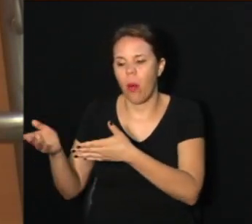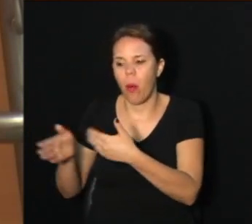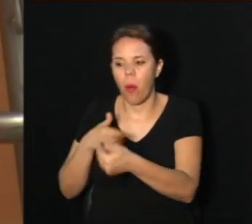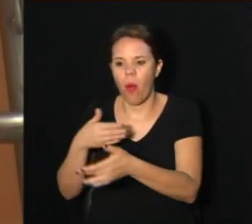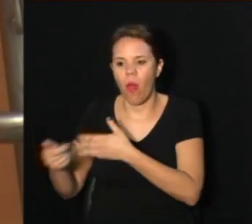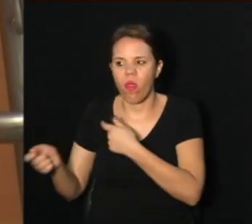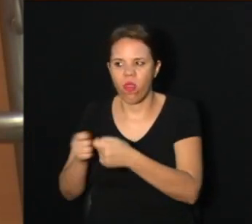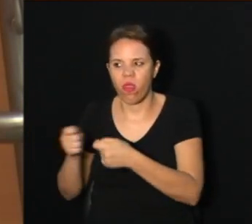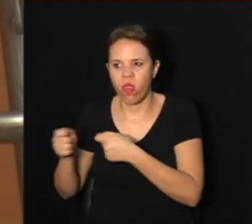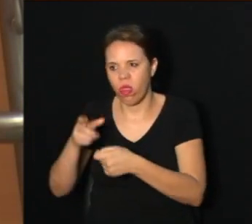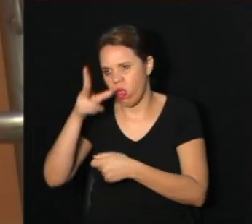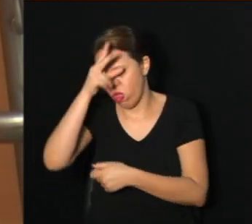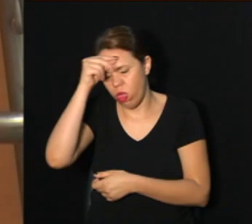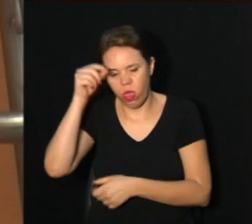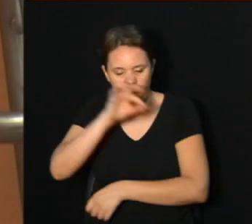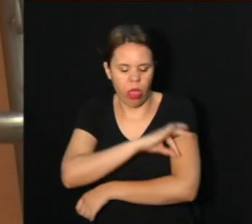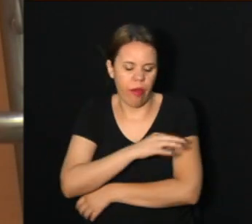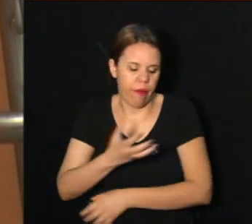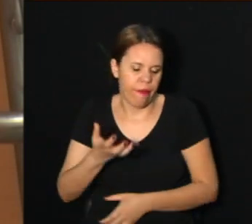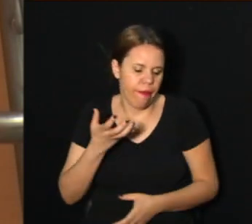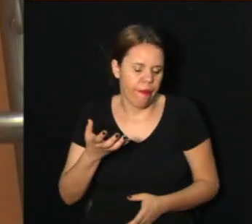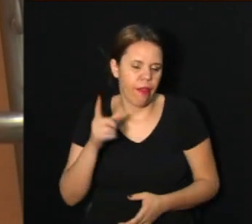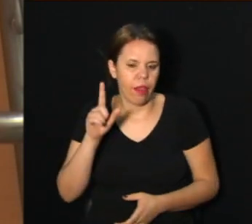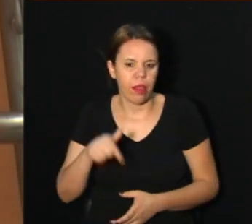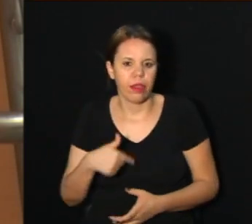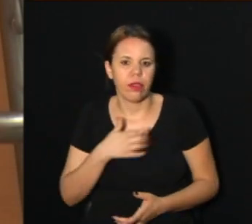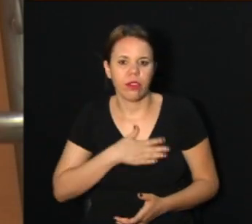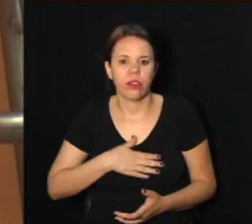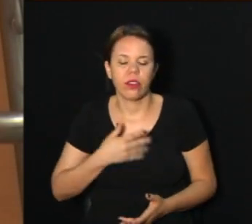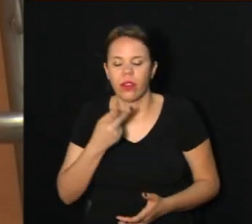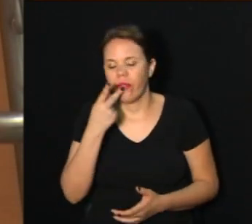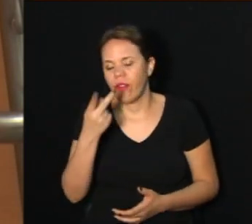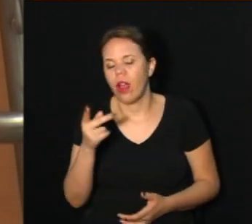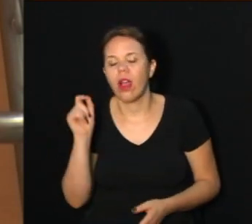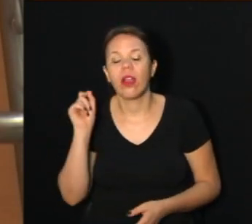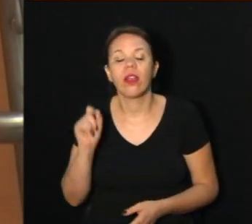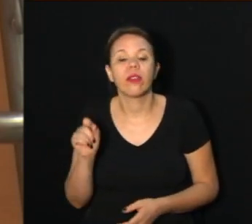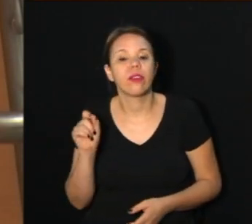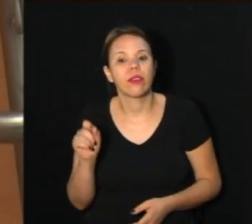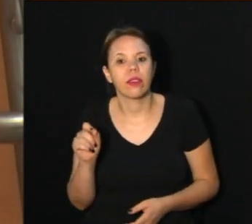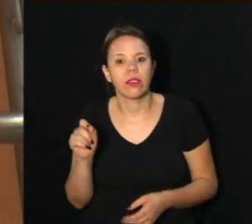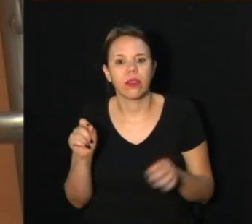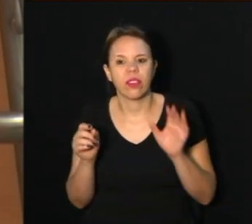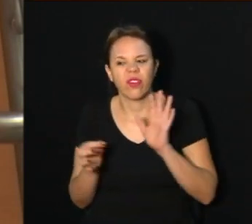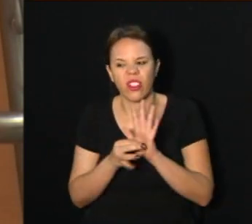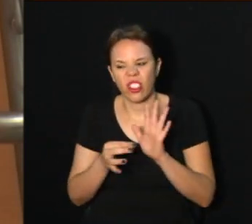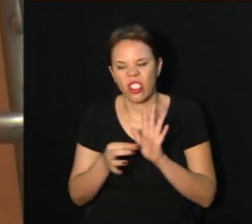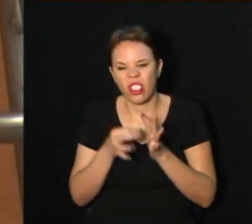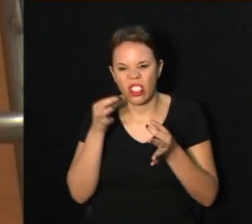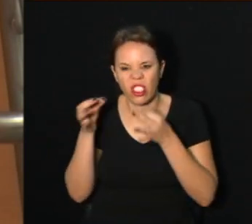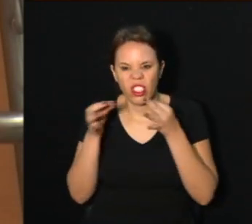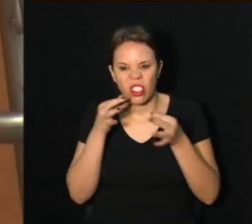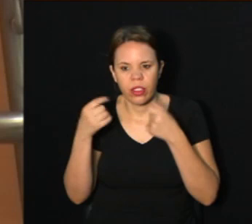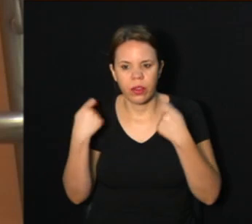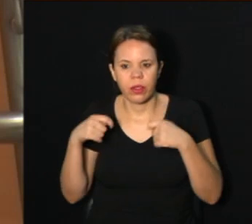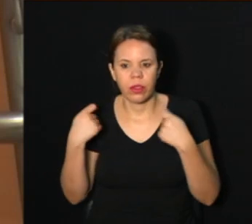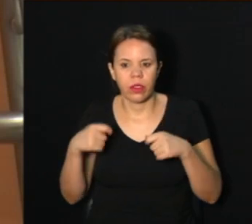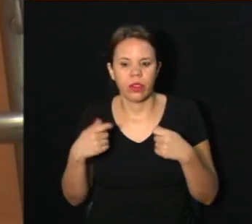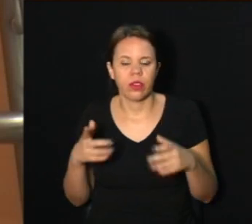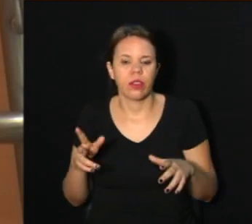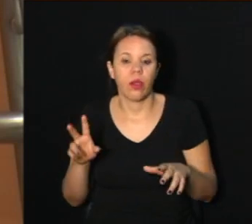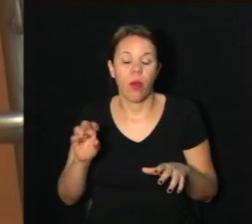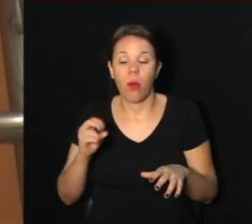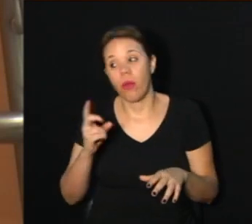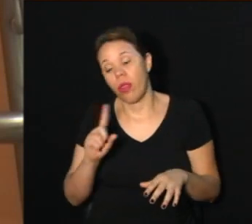prefeito queira, que a prefeitura queira. Então, nesse sentido, eu gostaria de deixar minha fala. A visão crítica da necessidade, ou não, acho que os vereadores